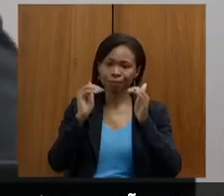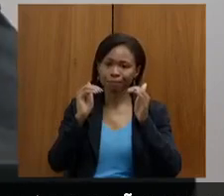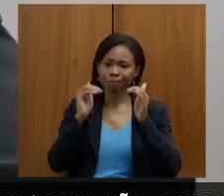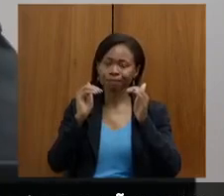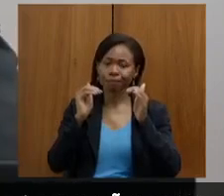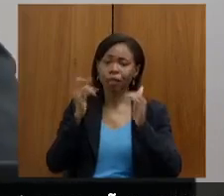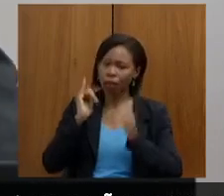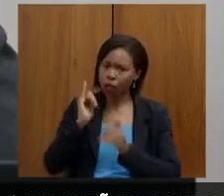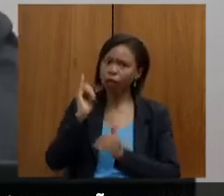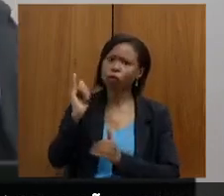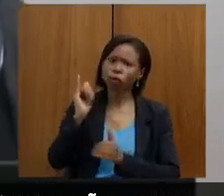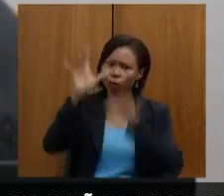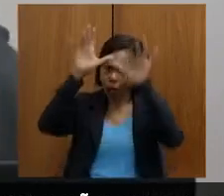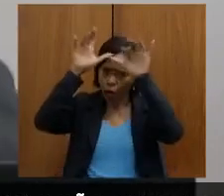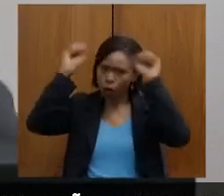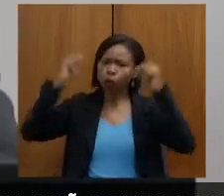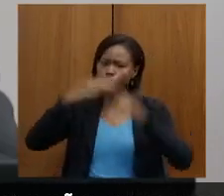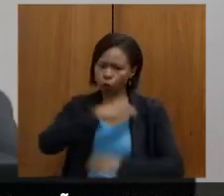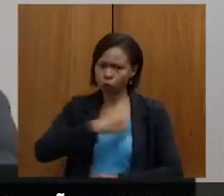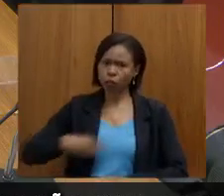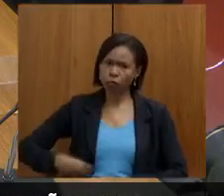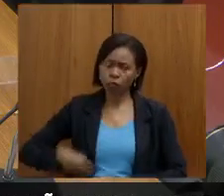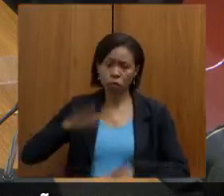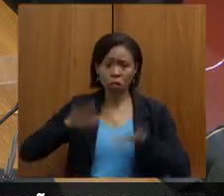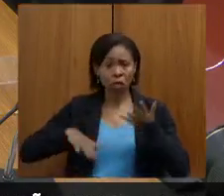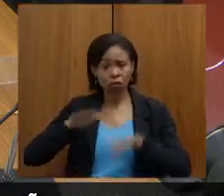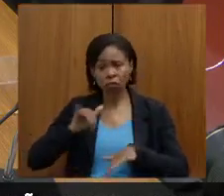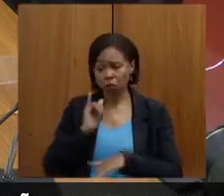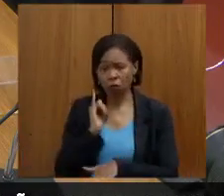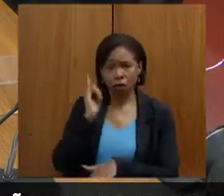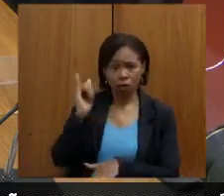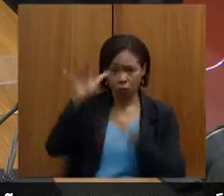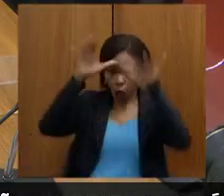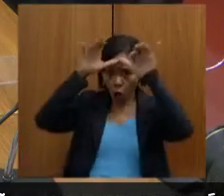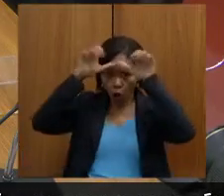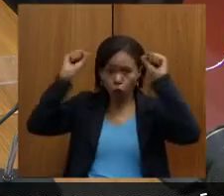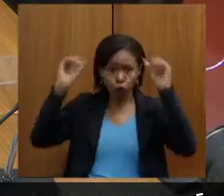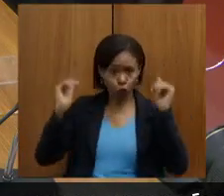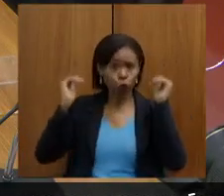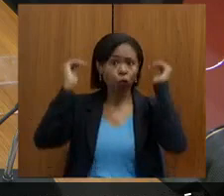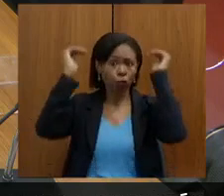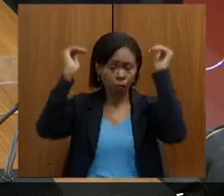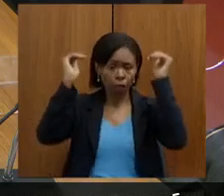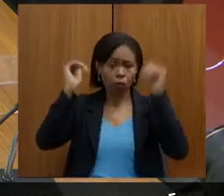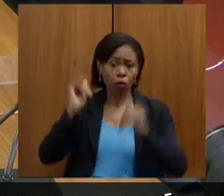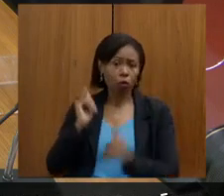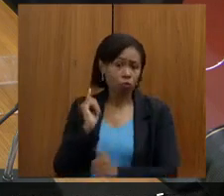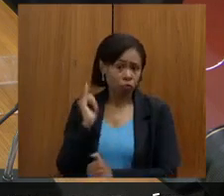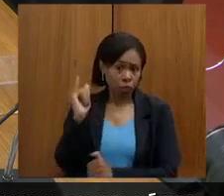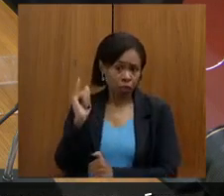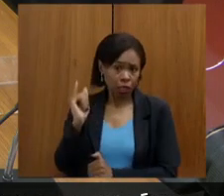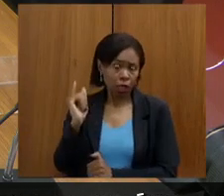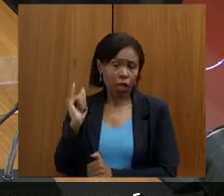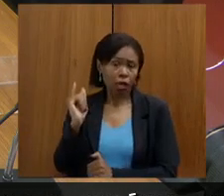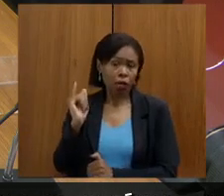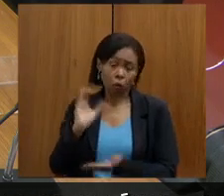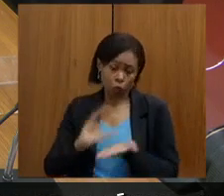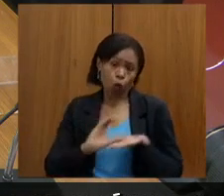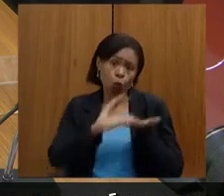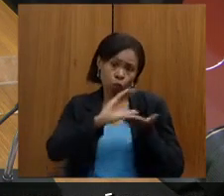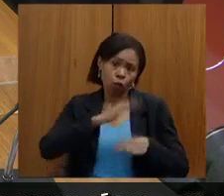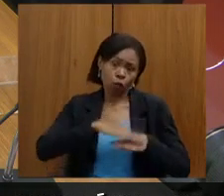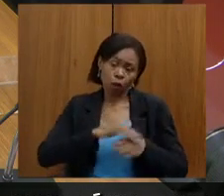meninos Supremo que quem sabe assim a gente falando com o próprio supremo o Supremo é sendo provocado pela